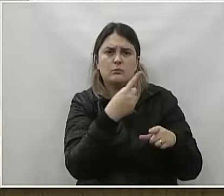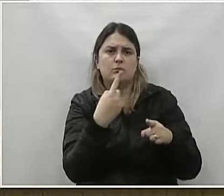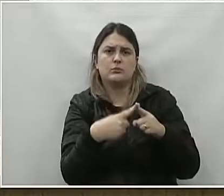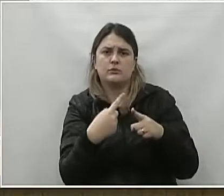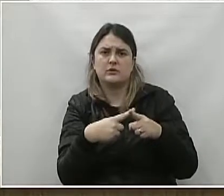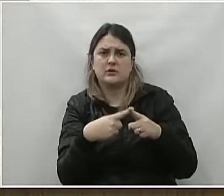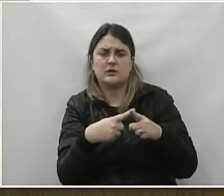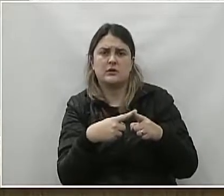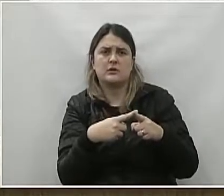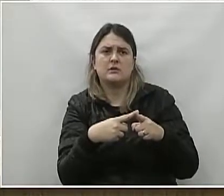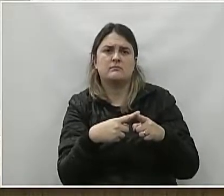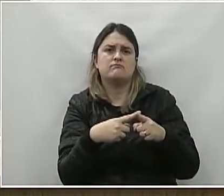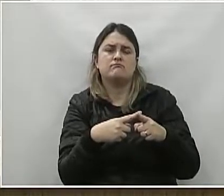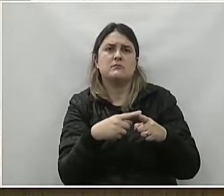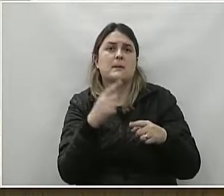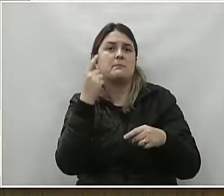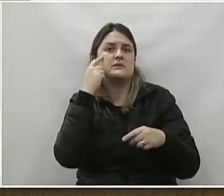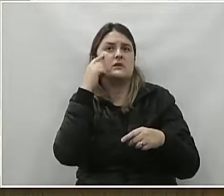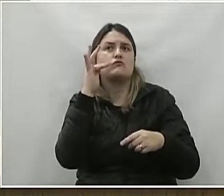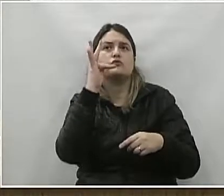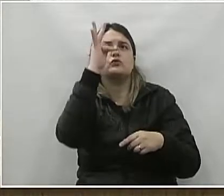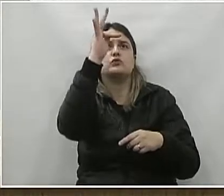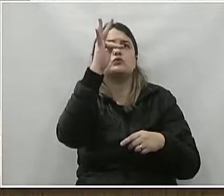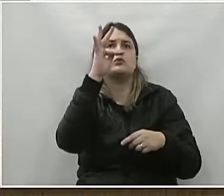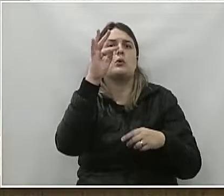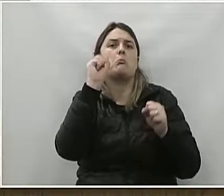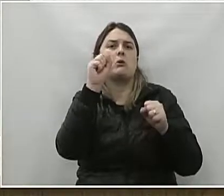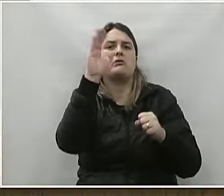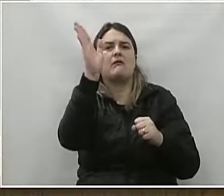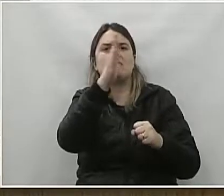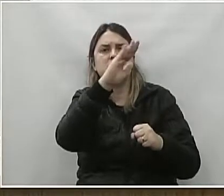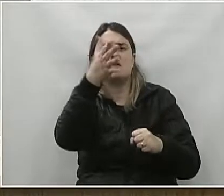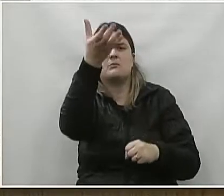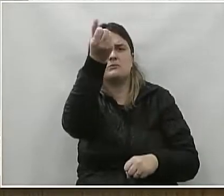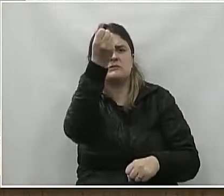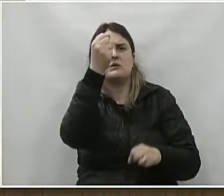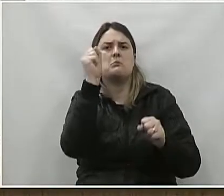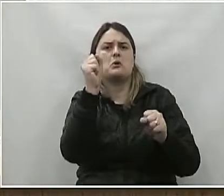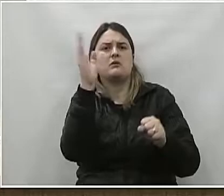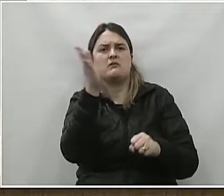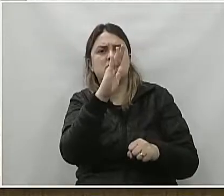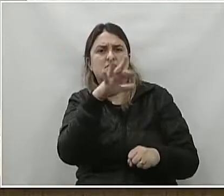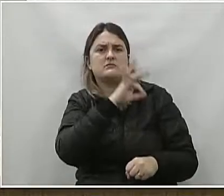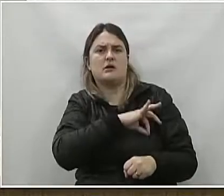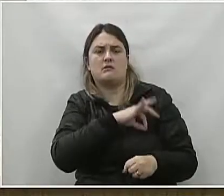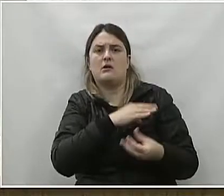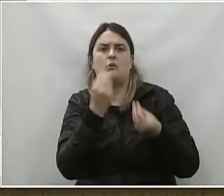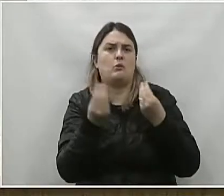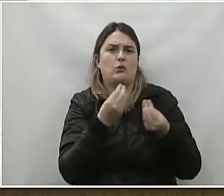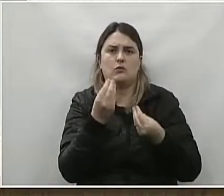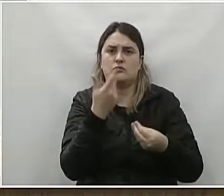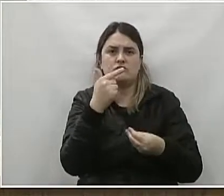que eles possam não receber suas aposentadorias, seus salários futuramente.